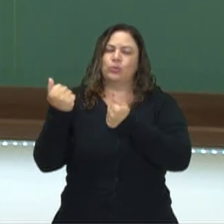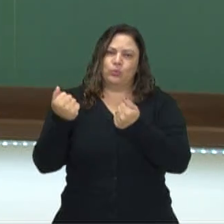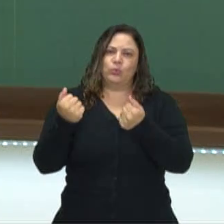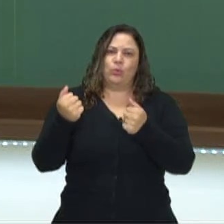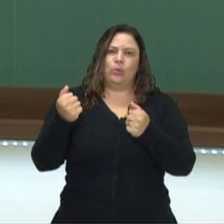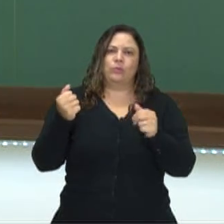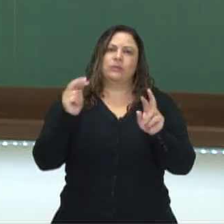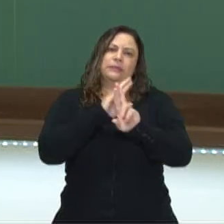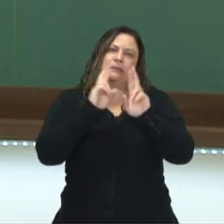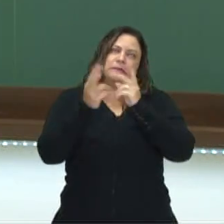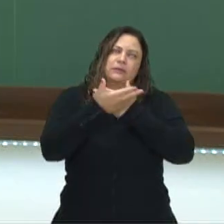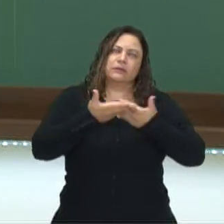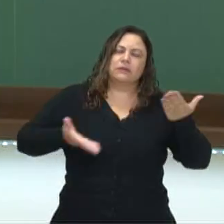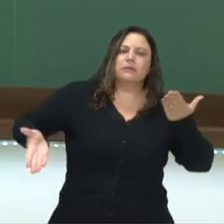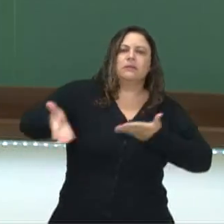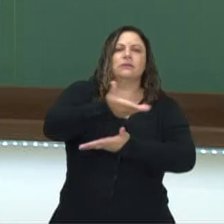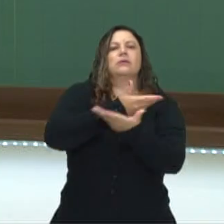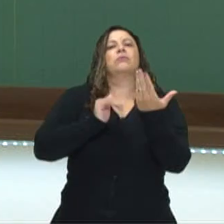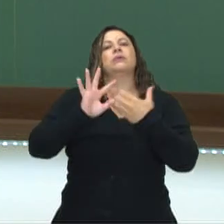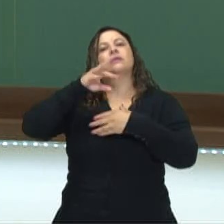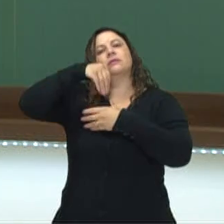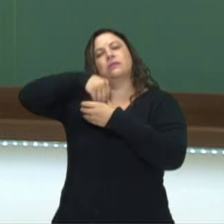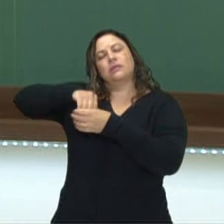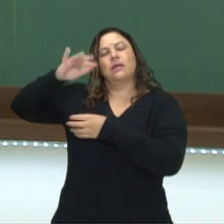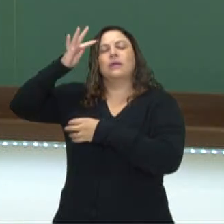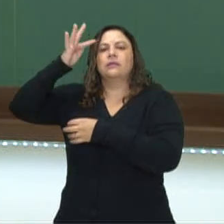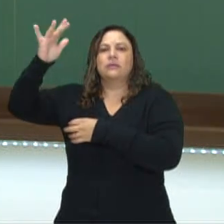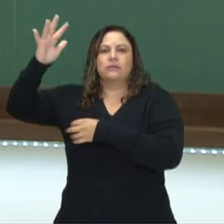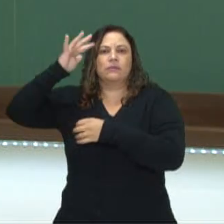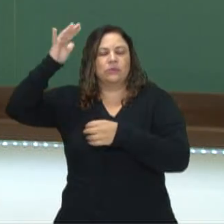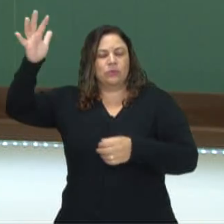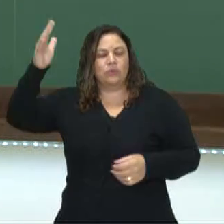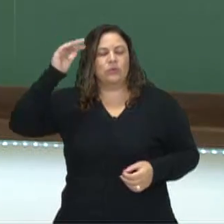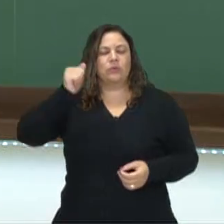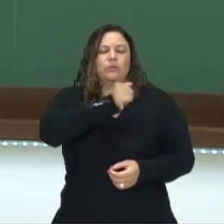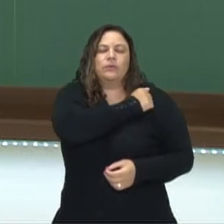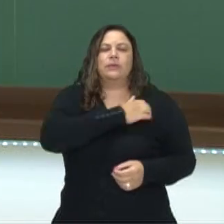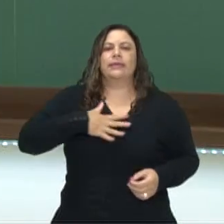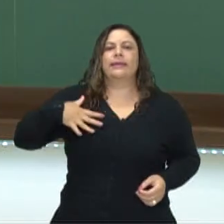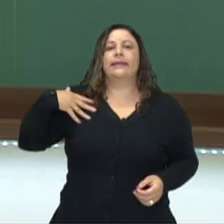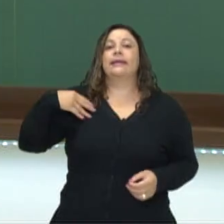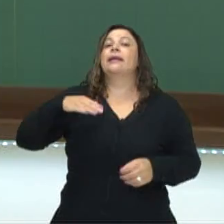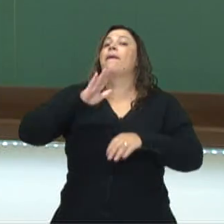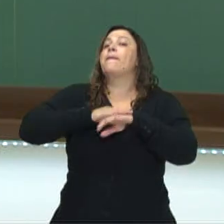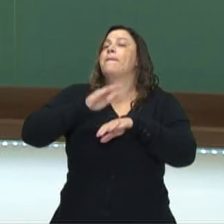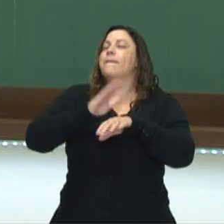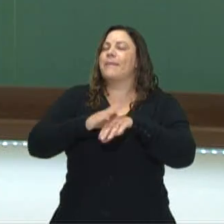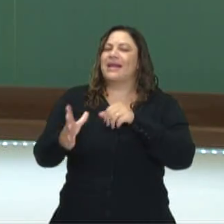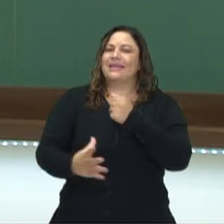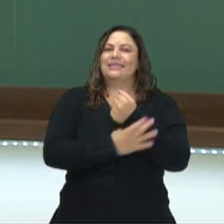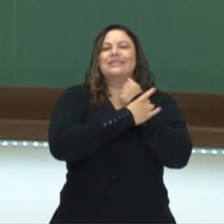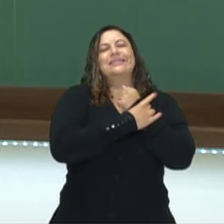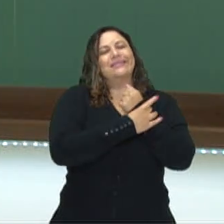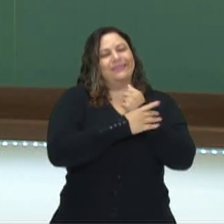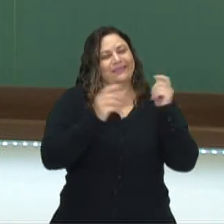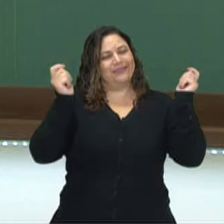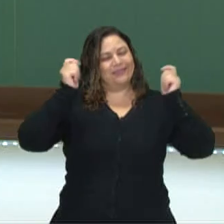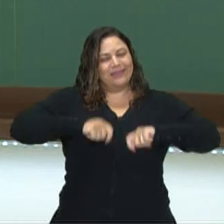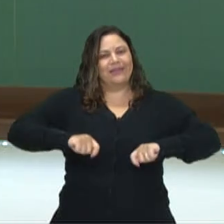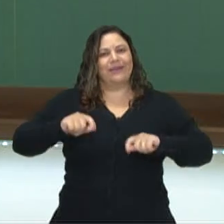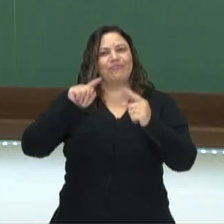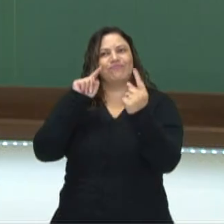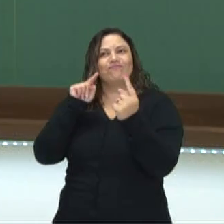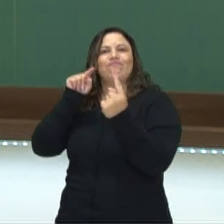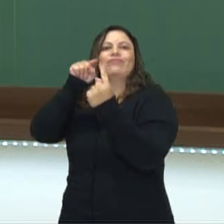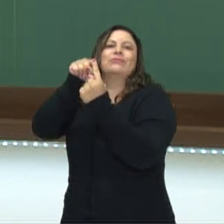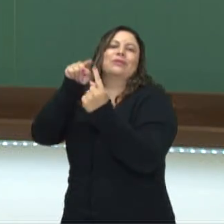mas dentro da filosofia do Aristóteles é o caminho mais seguro para se atingir a teleologia, o